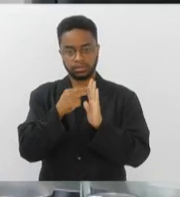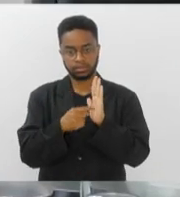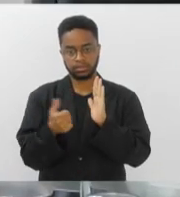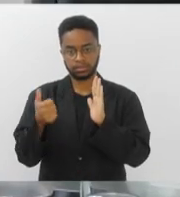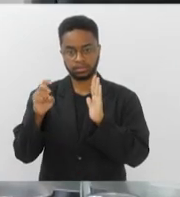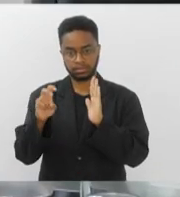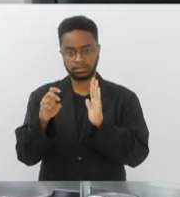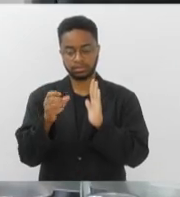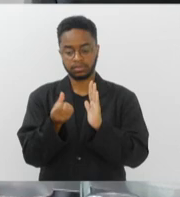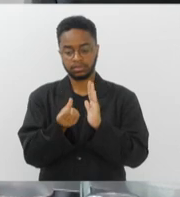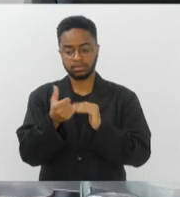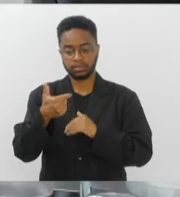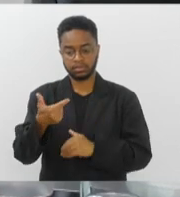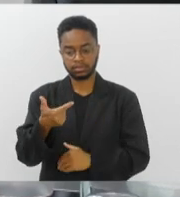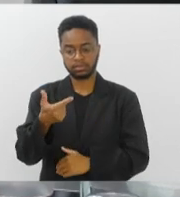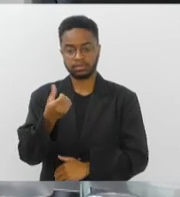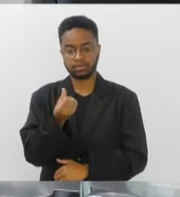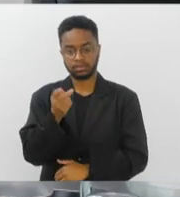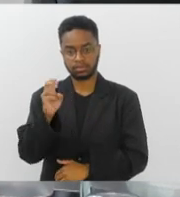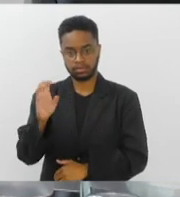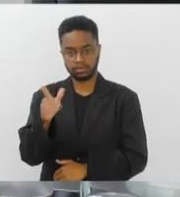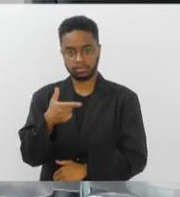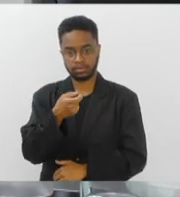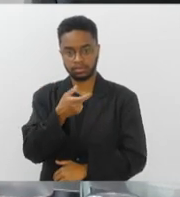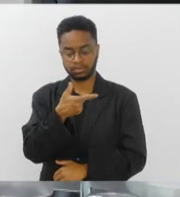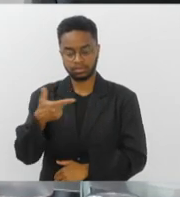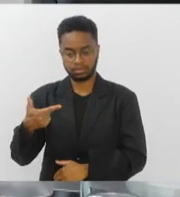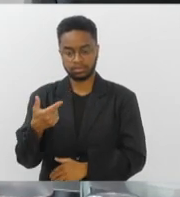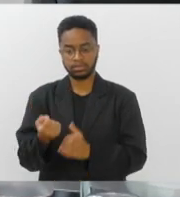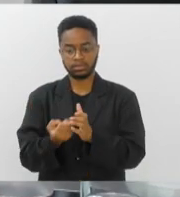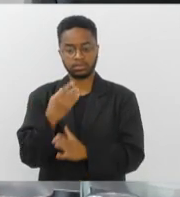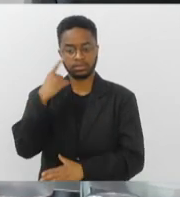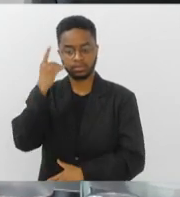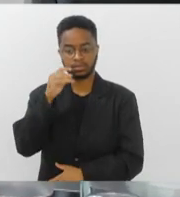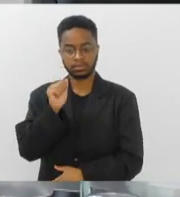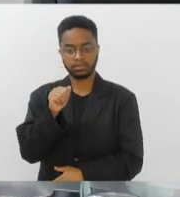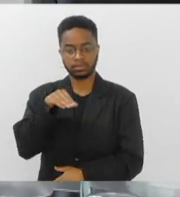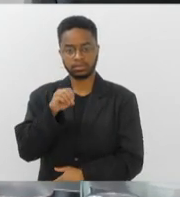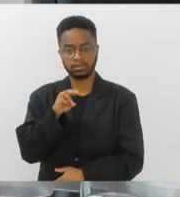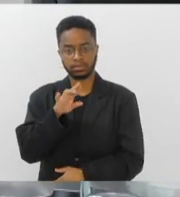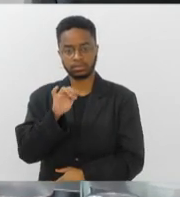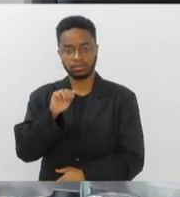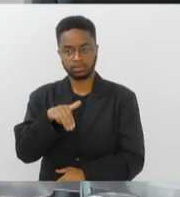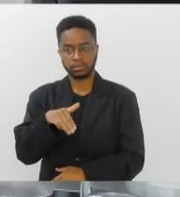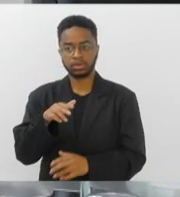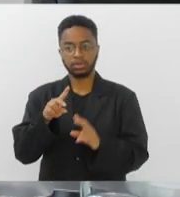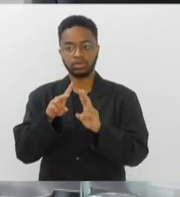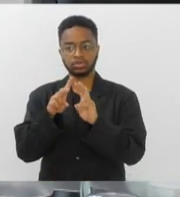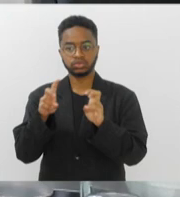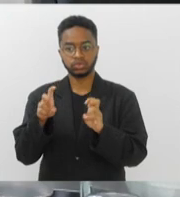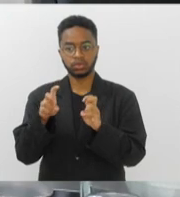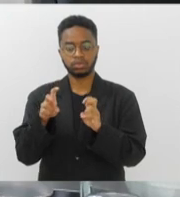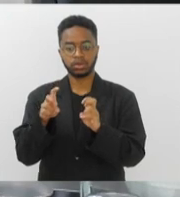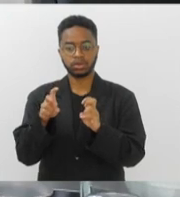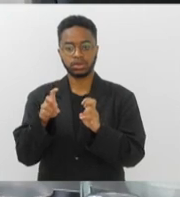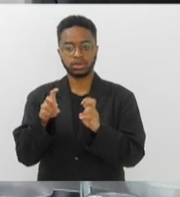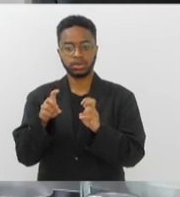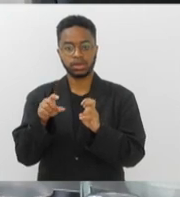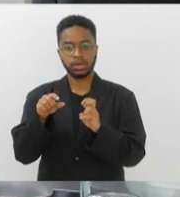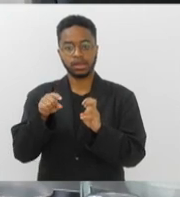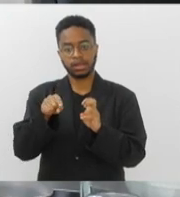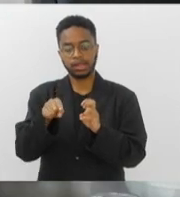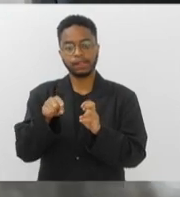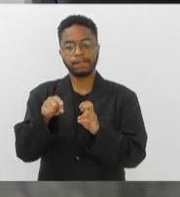lei 6265/22, de autoria do deputado Rodrigo Amorim, que proíbe o acesso de crianças e adolescentes a estabelecimentos que comercializem produtos com